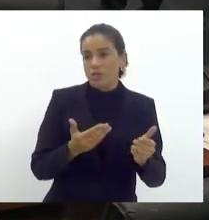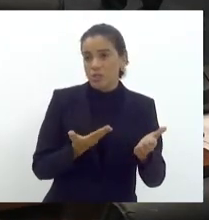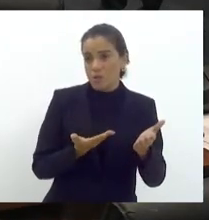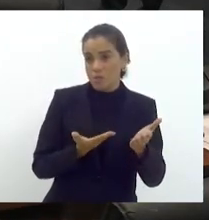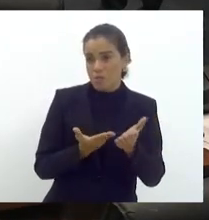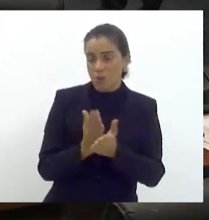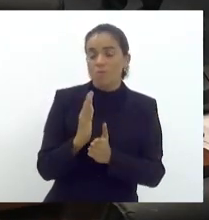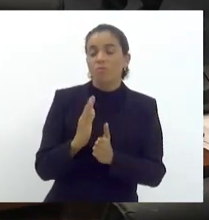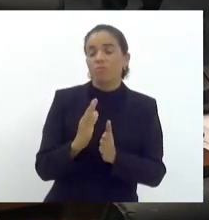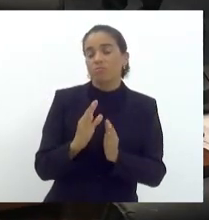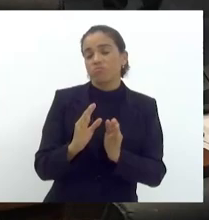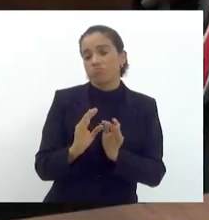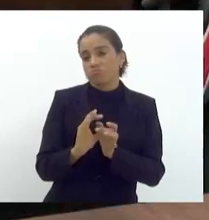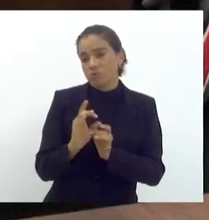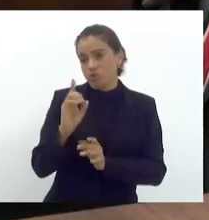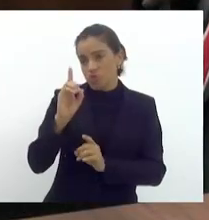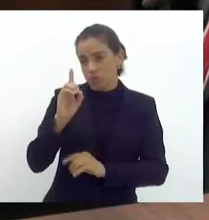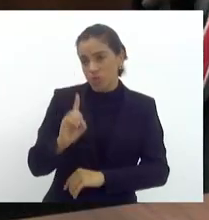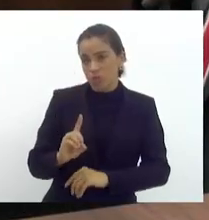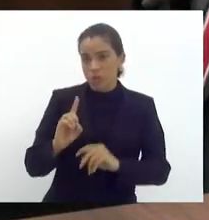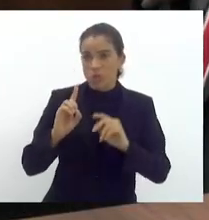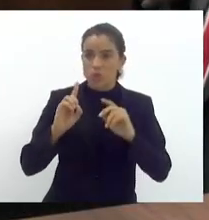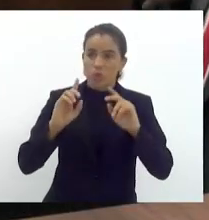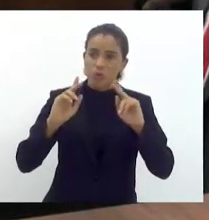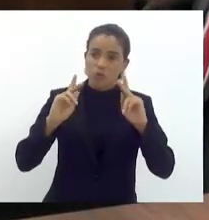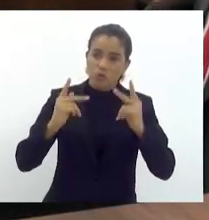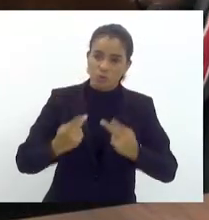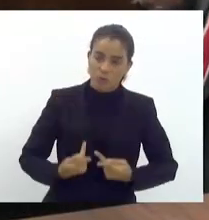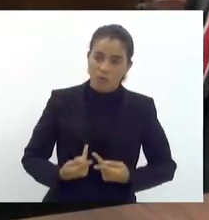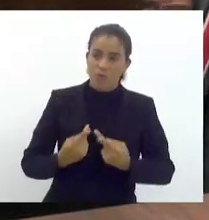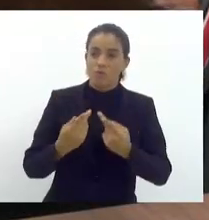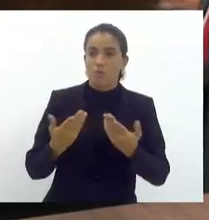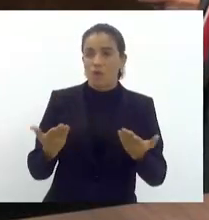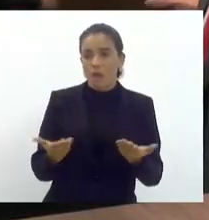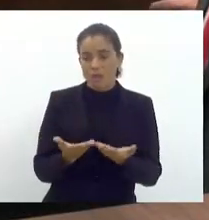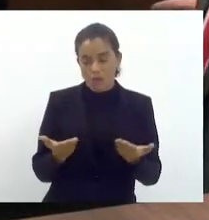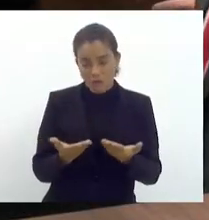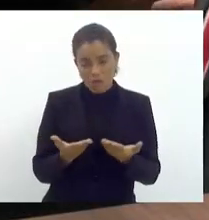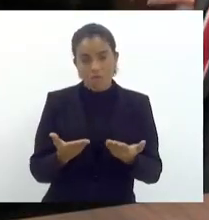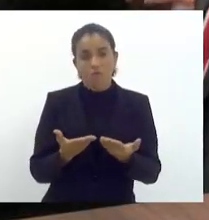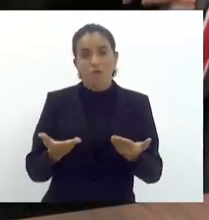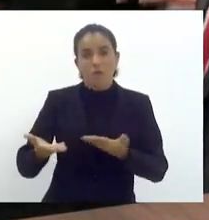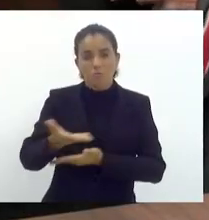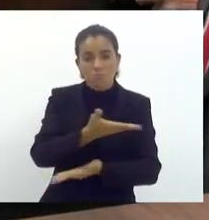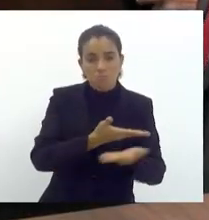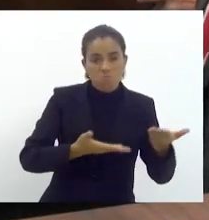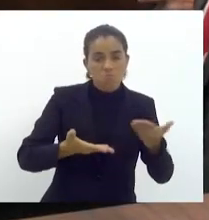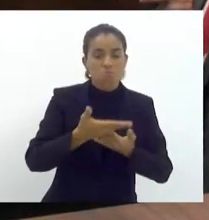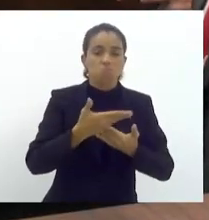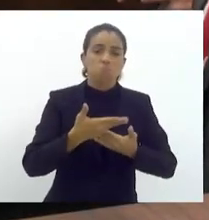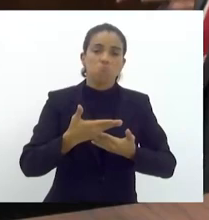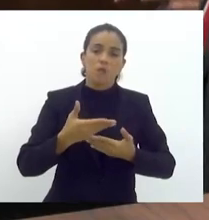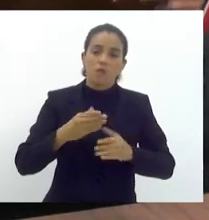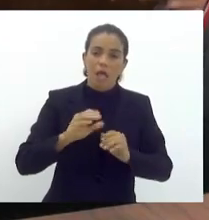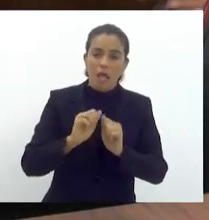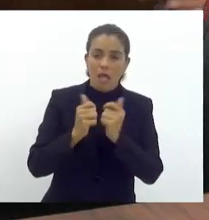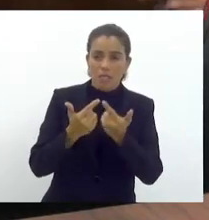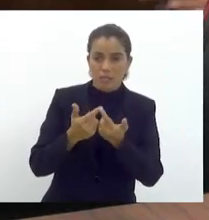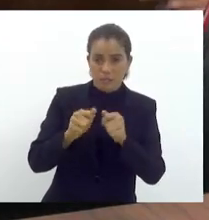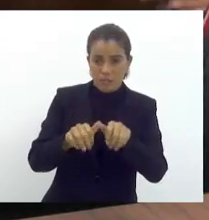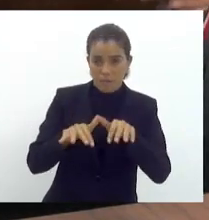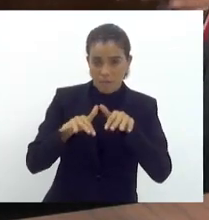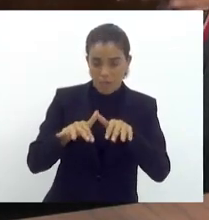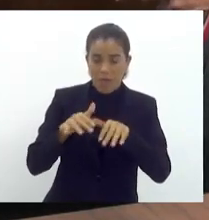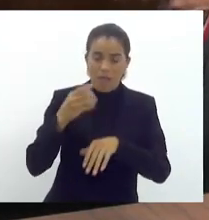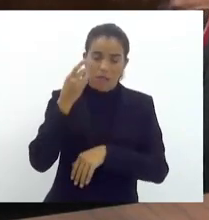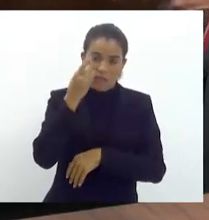o parecer da Comissão de Direitos Humanos com a deputada Dani relatora e aqui fica o reconhecimento da Assembleia Legislativa do Rio de Janeiro se é que eu posso